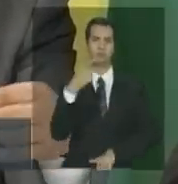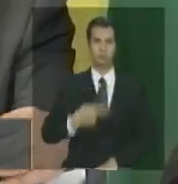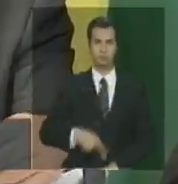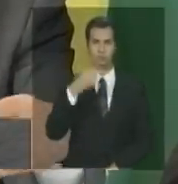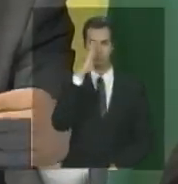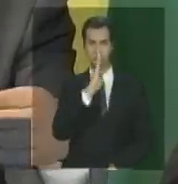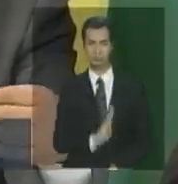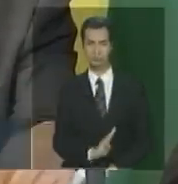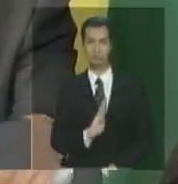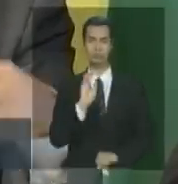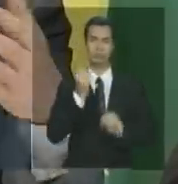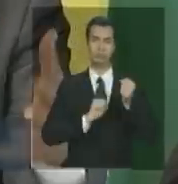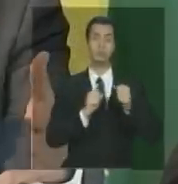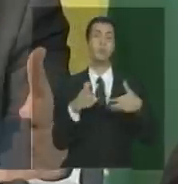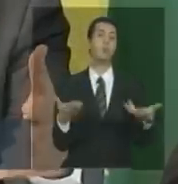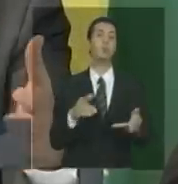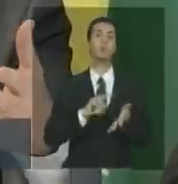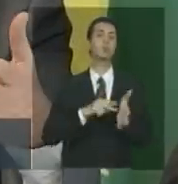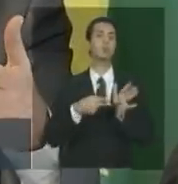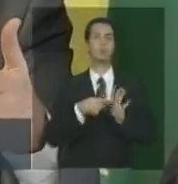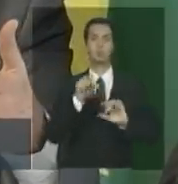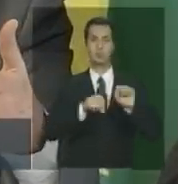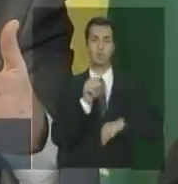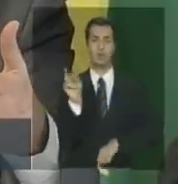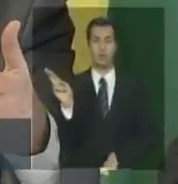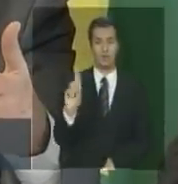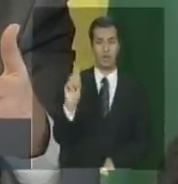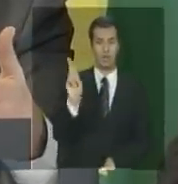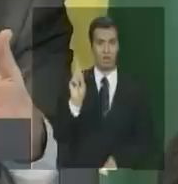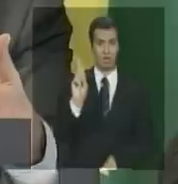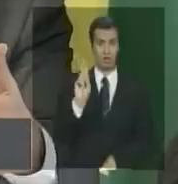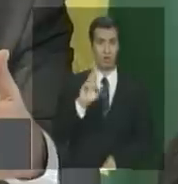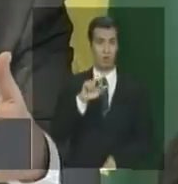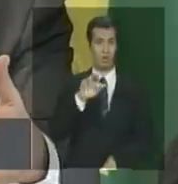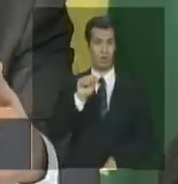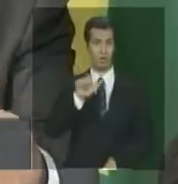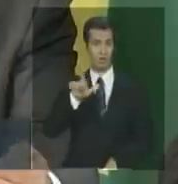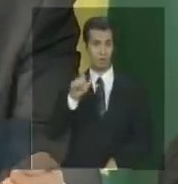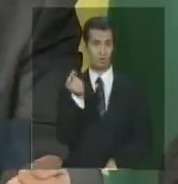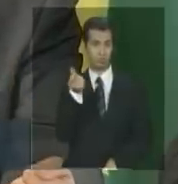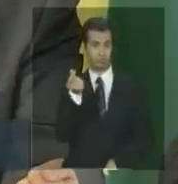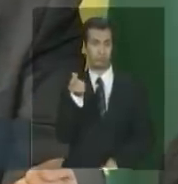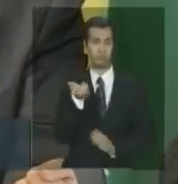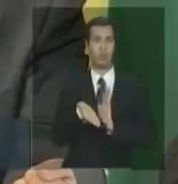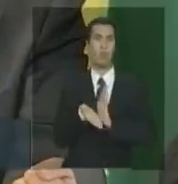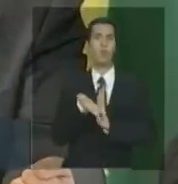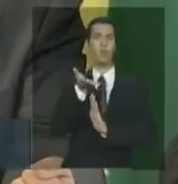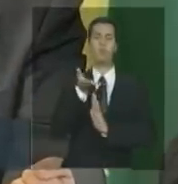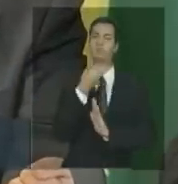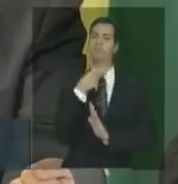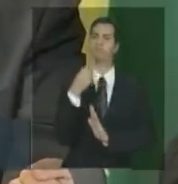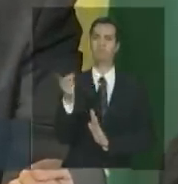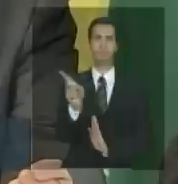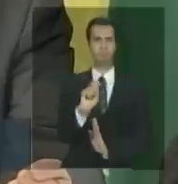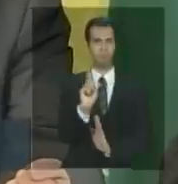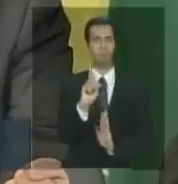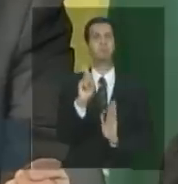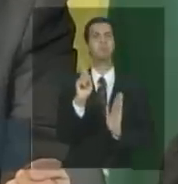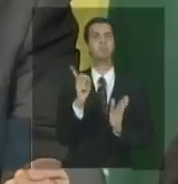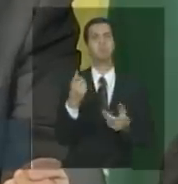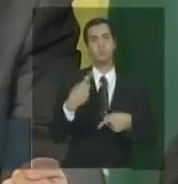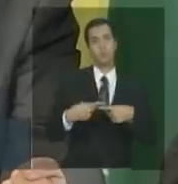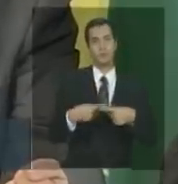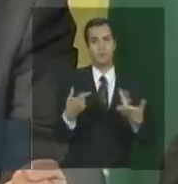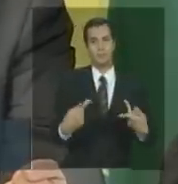seja, o real não pode se valorizar, porque senão as mercadorias brasileiras ficam mais caras. Essa é uma preocupação